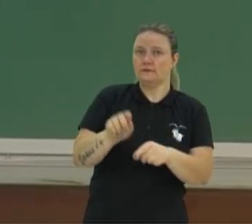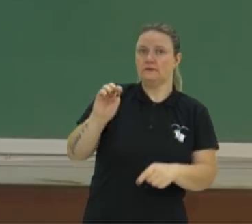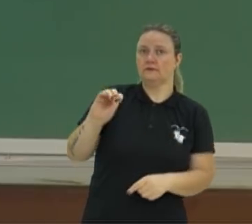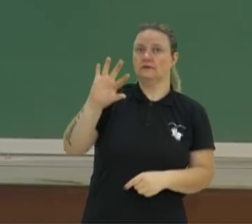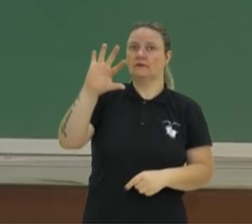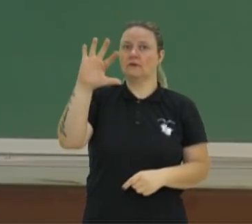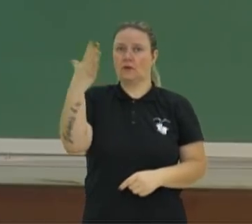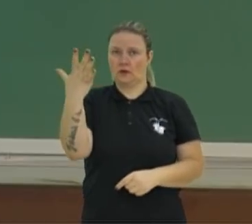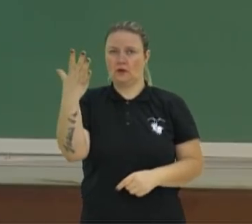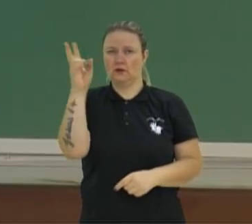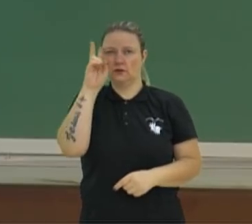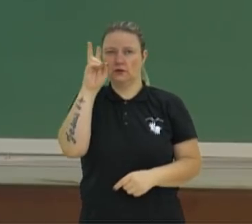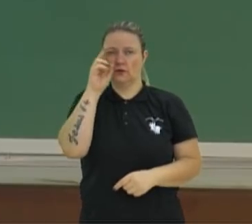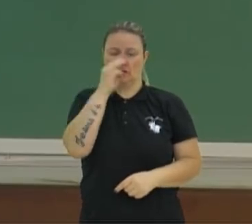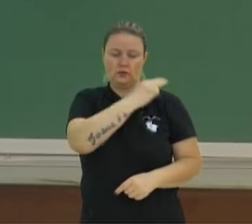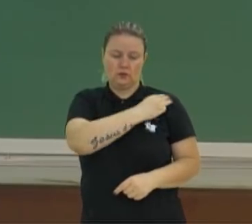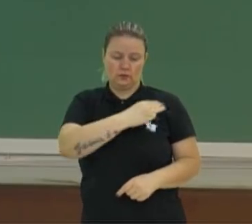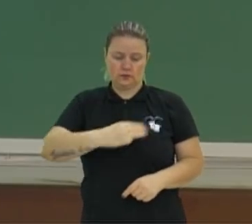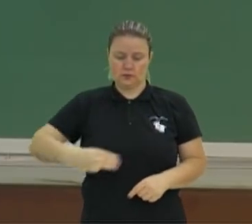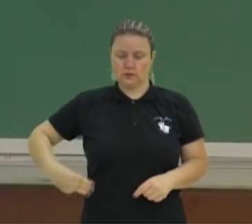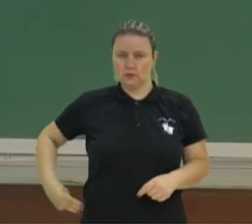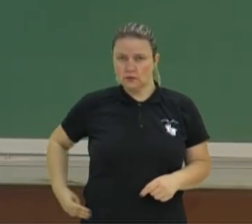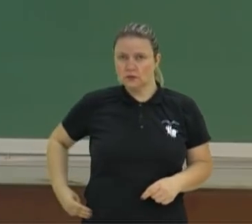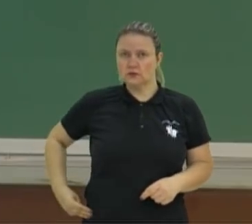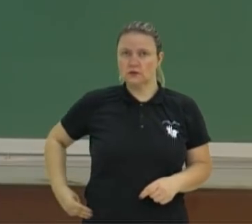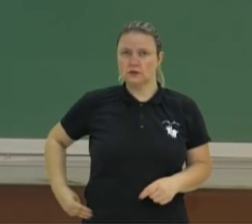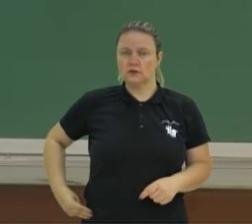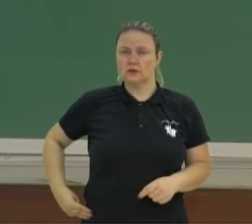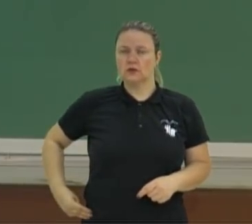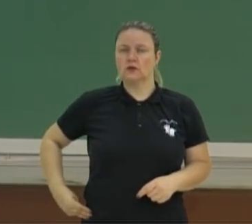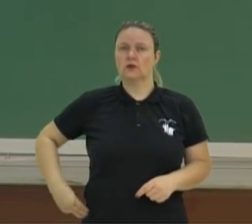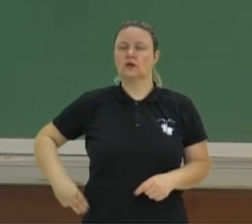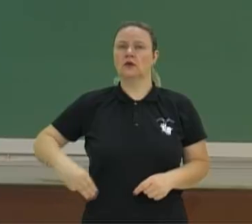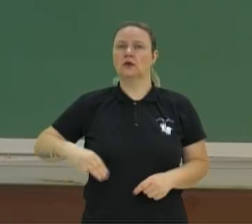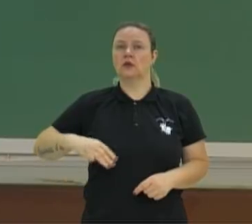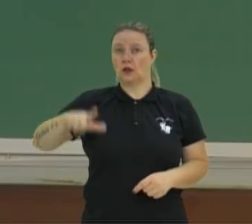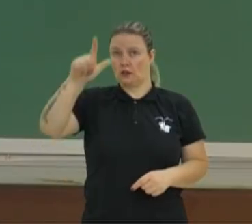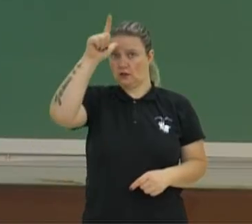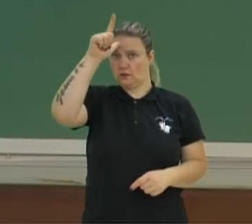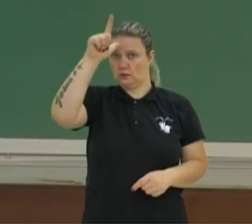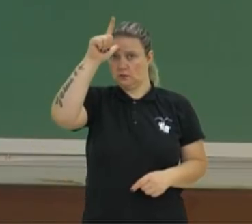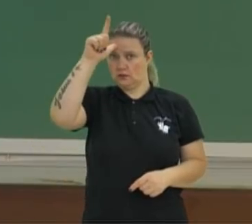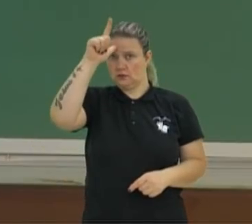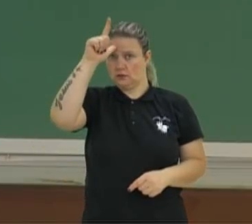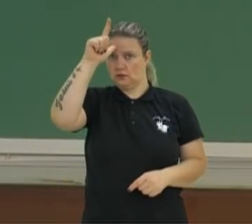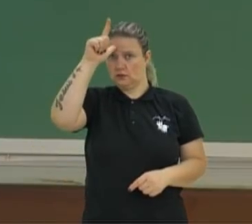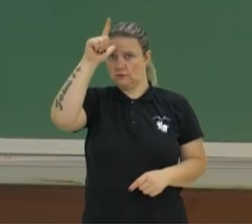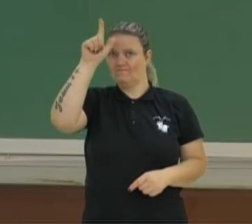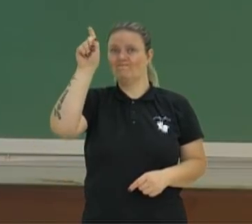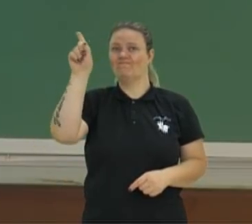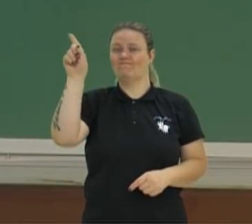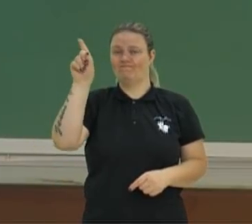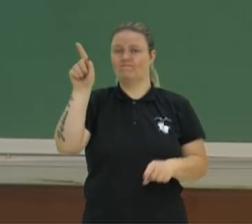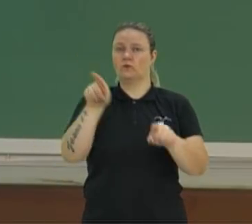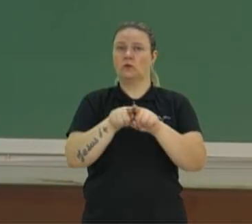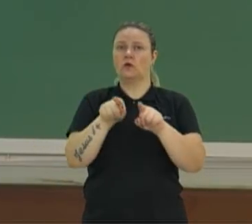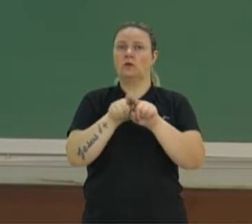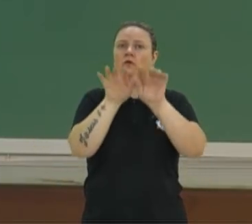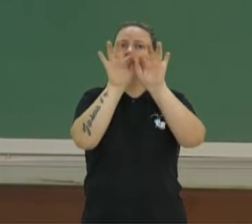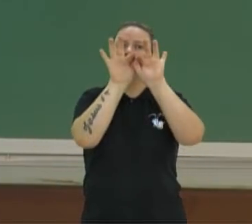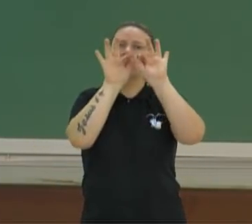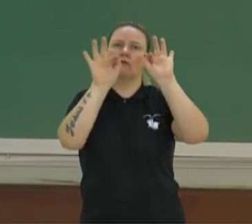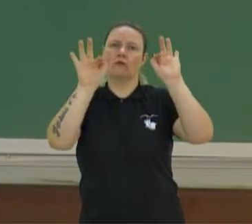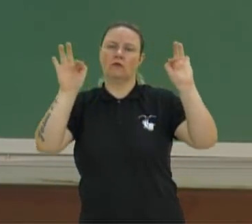o ministro Joseph Goebbels, ministro da Alemanha nazista, ele tinha uma frase que era a